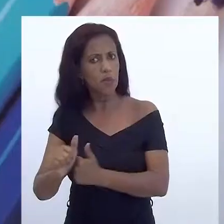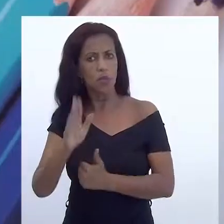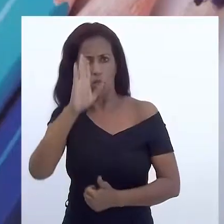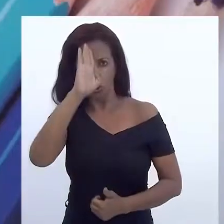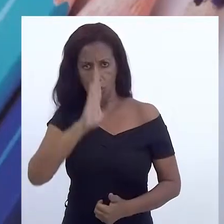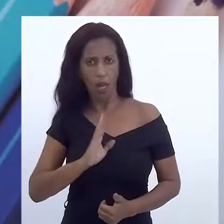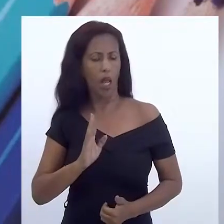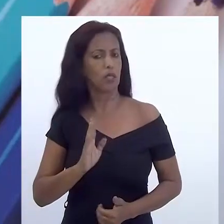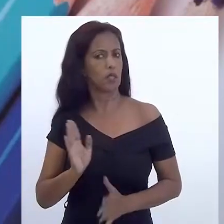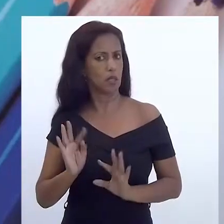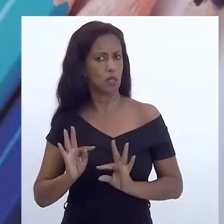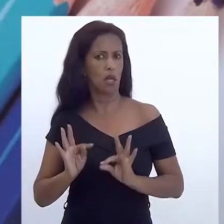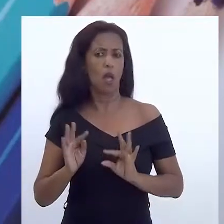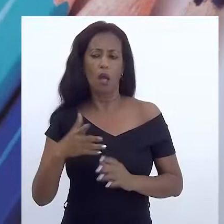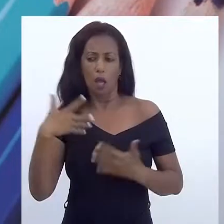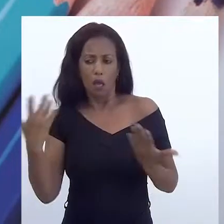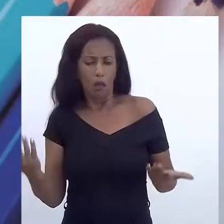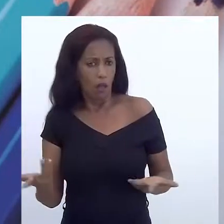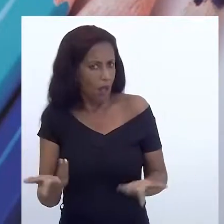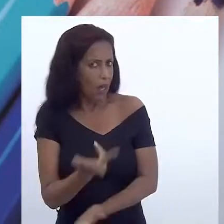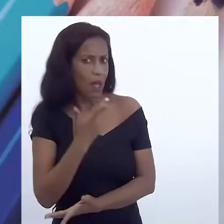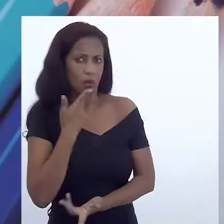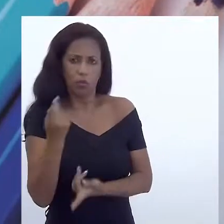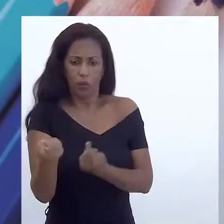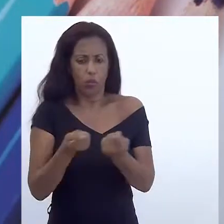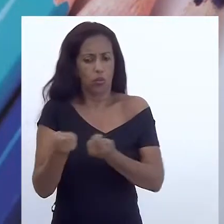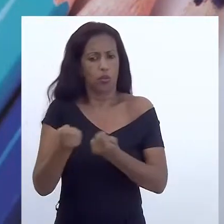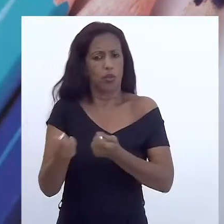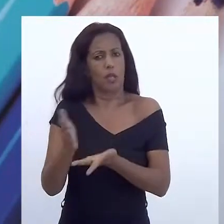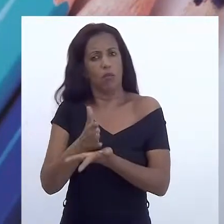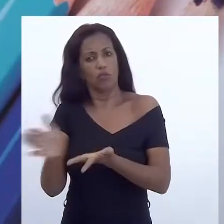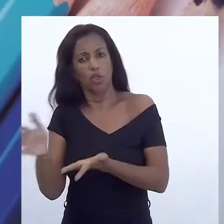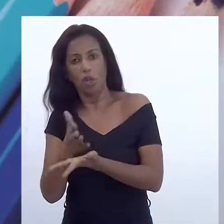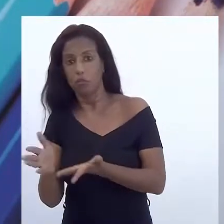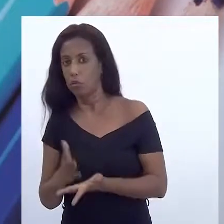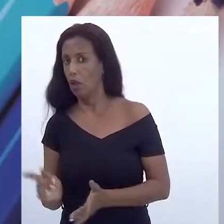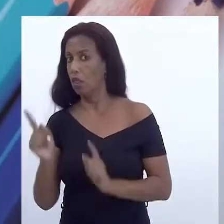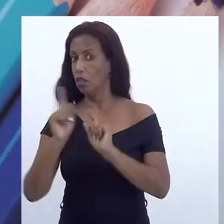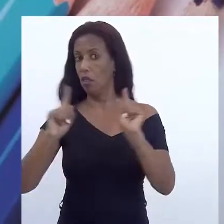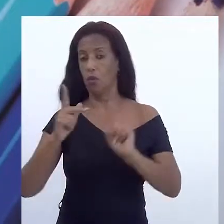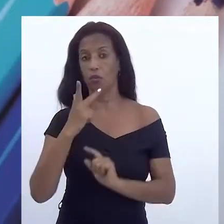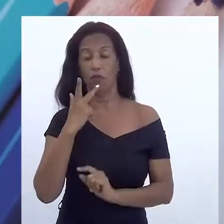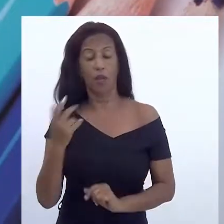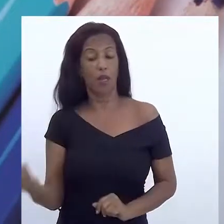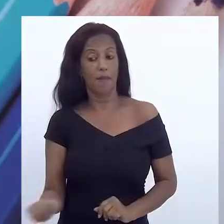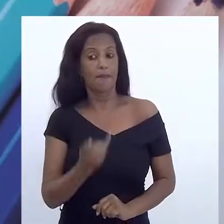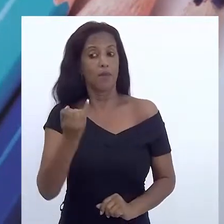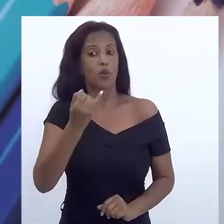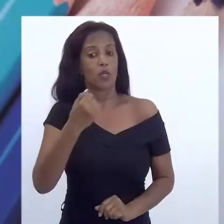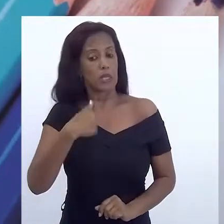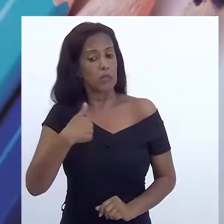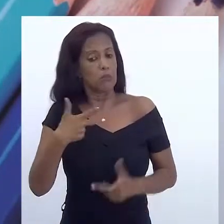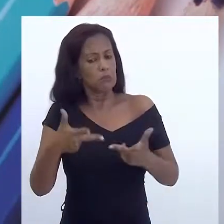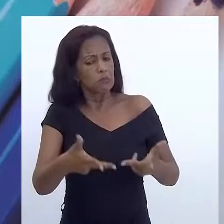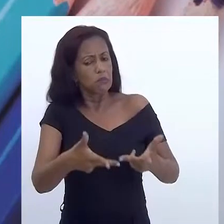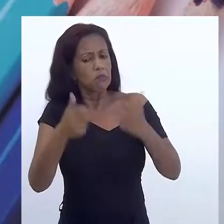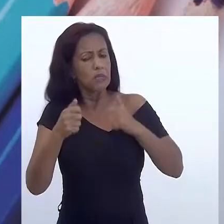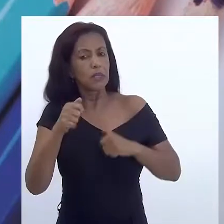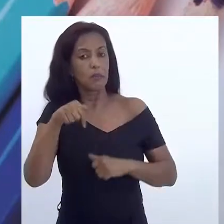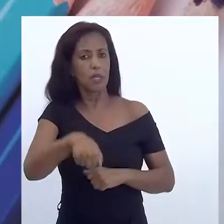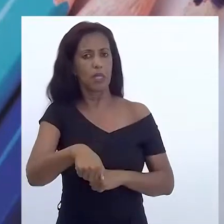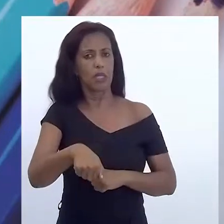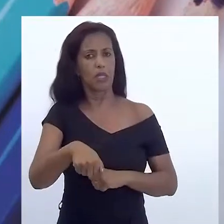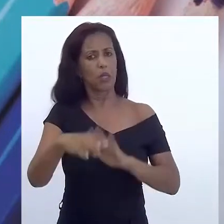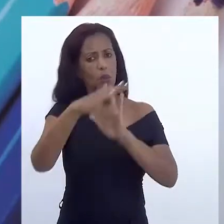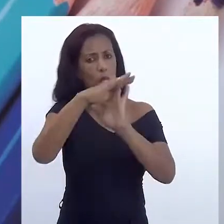gente não está descartando aí a situação econômica, a situação social, nada disso a gente está descartando. Mas é uma coisa que eu já percebi aqui na